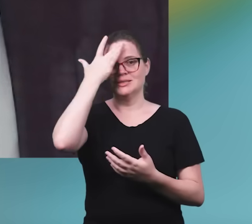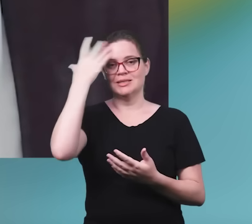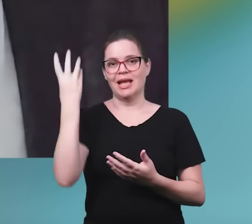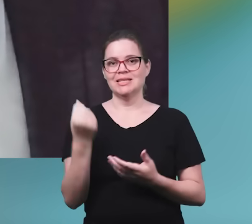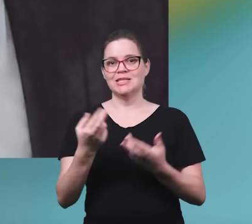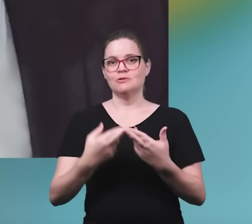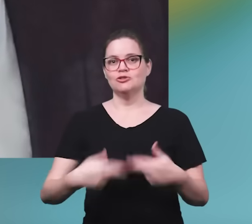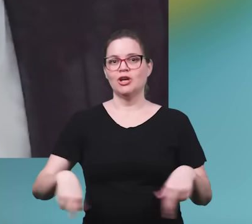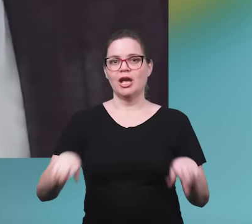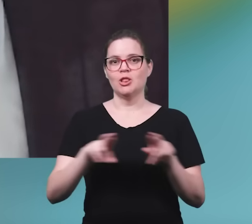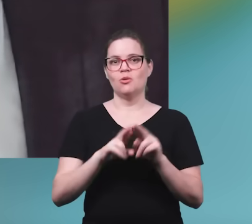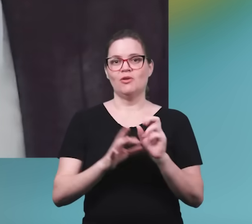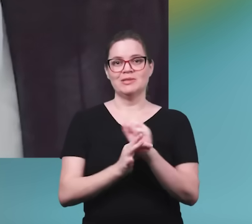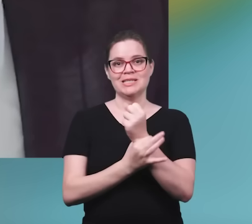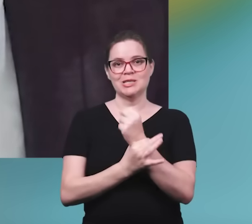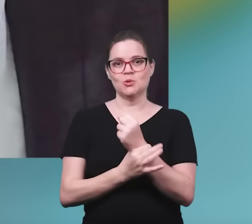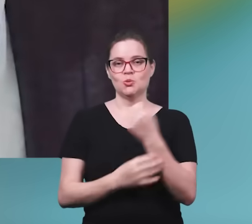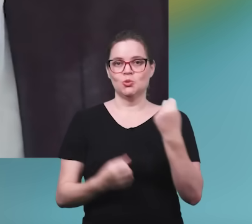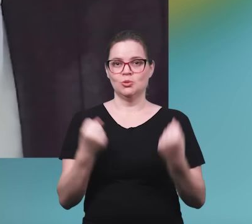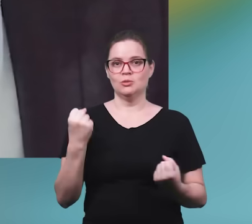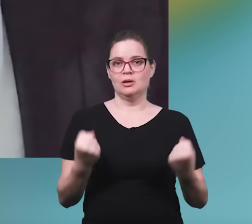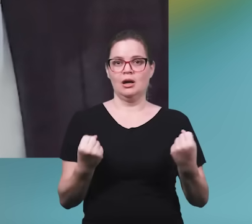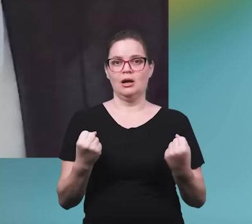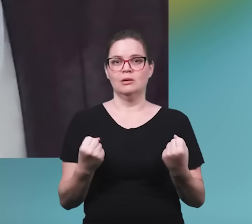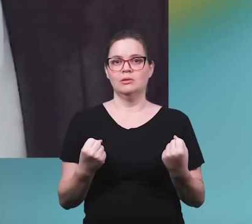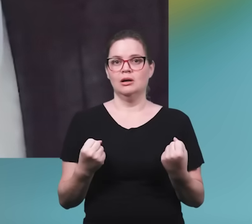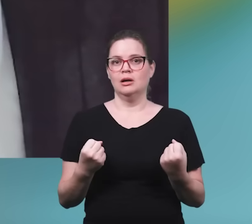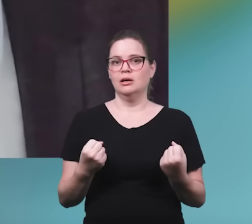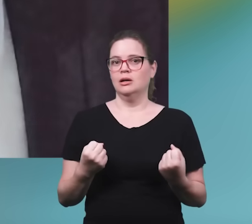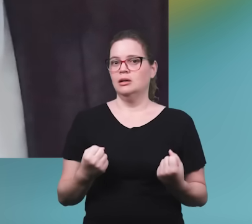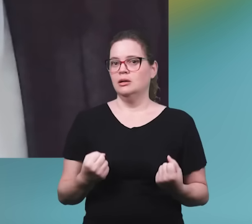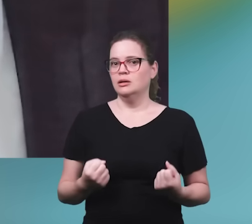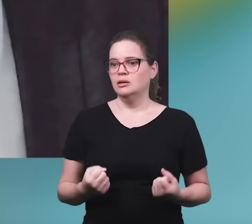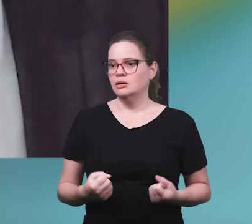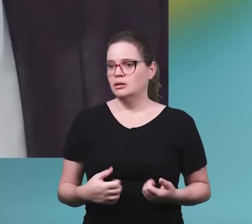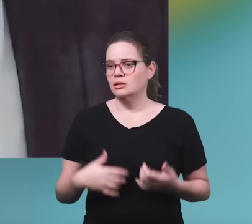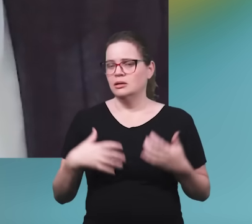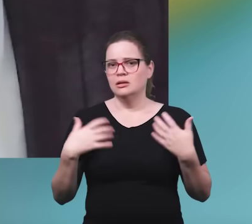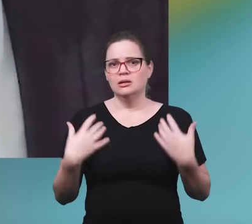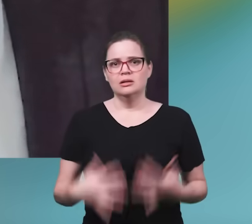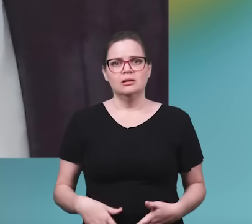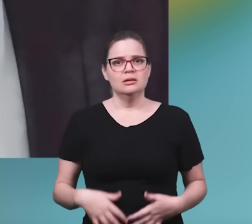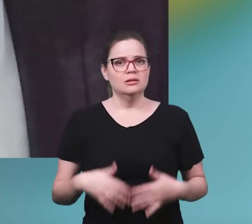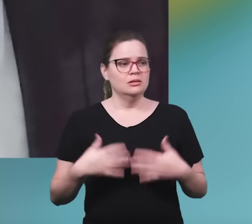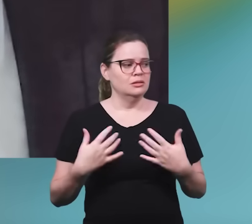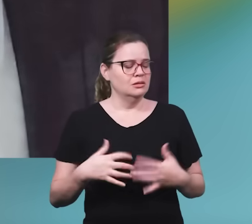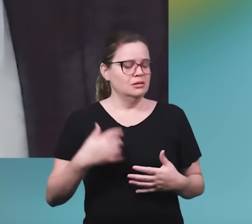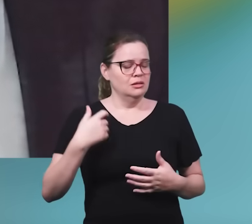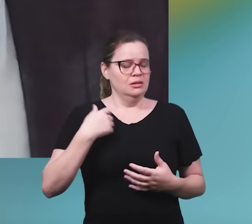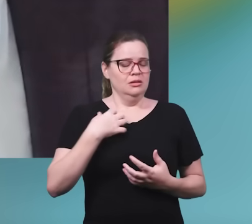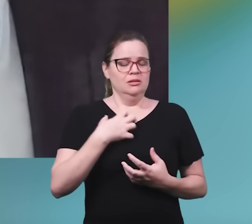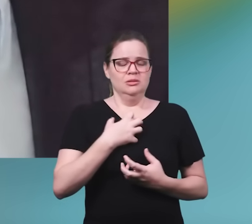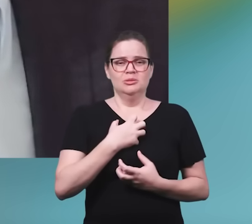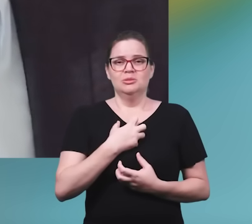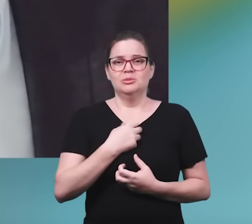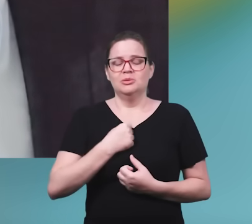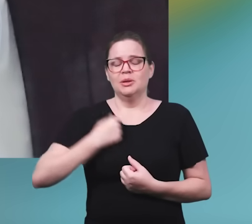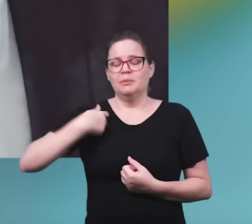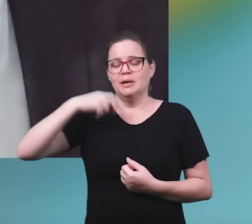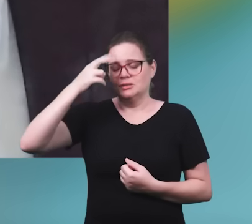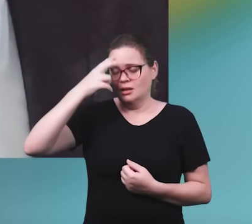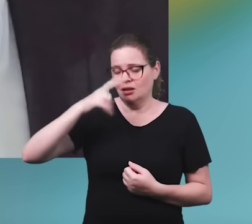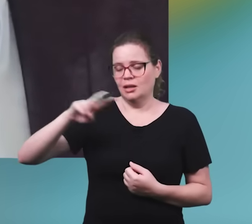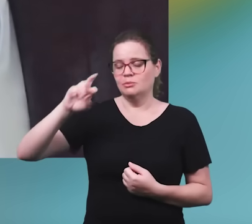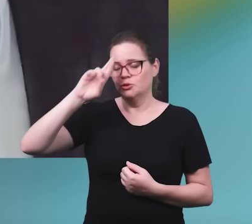se esquecido de renovar o seguro do veículo. Aquilo a deixou muito perturbada, mas ao mesmo tempo ela se lembrou